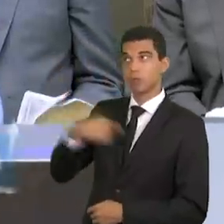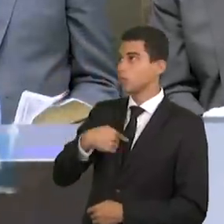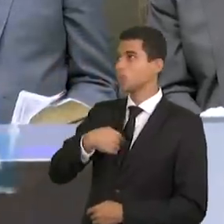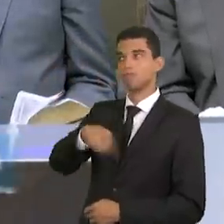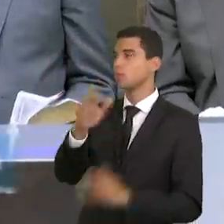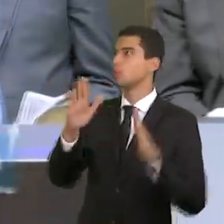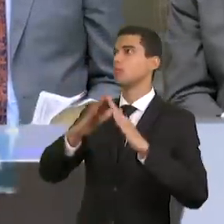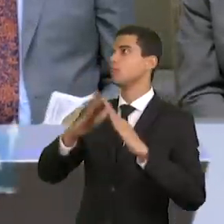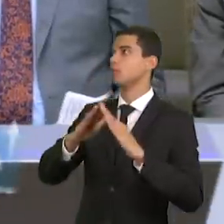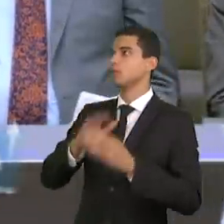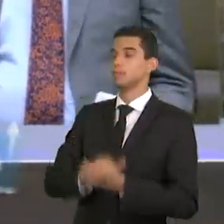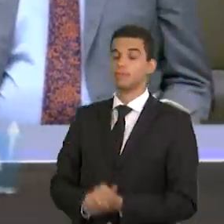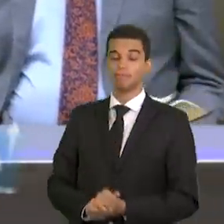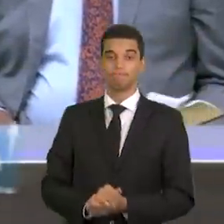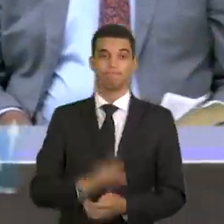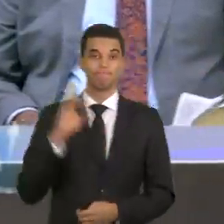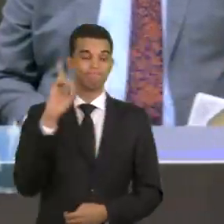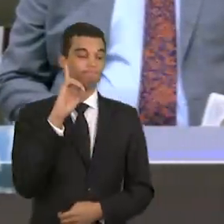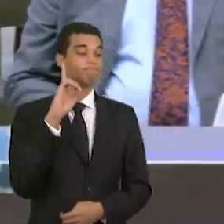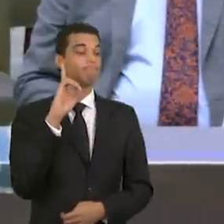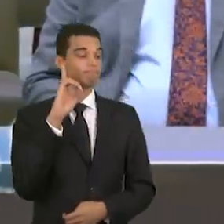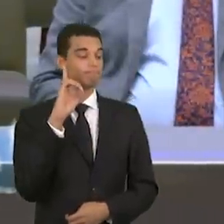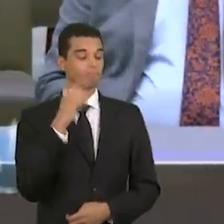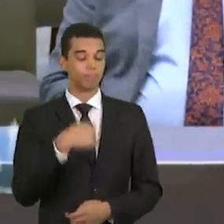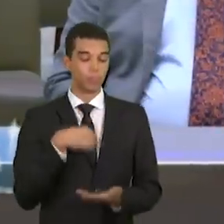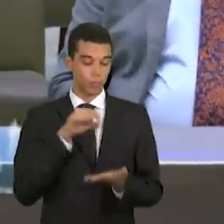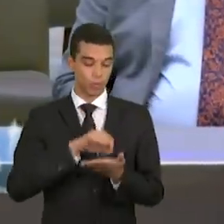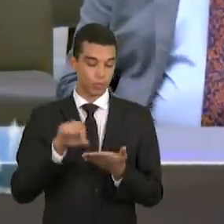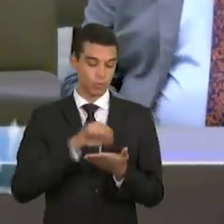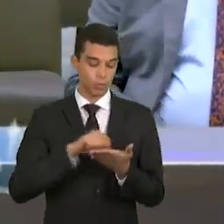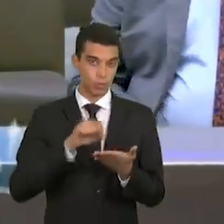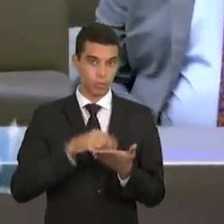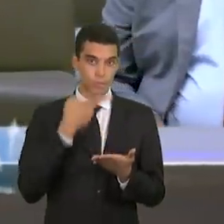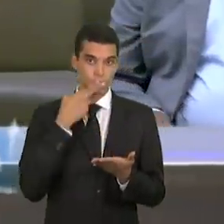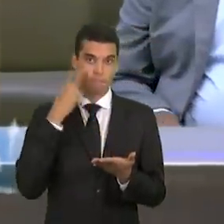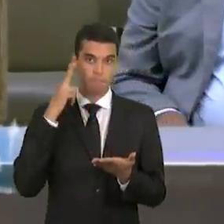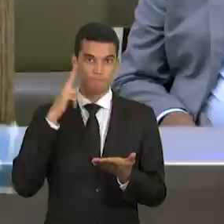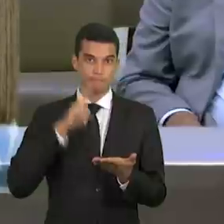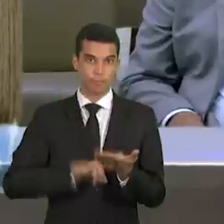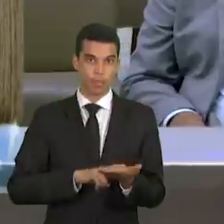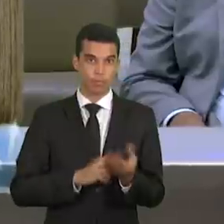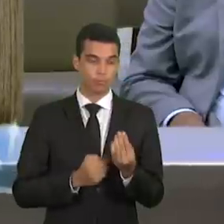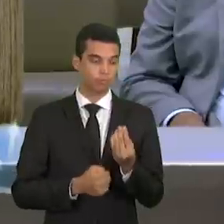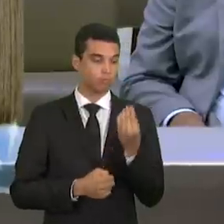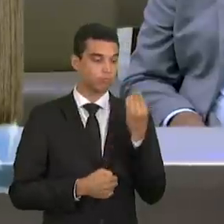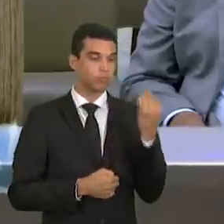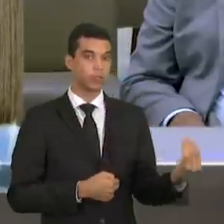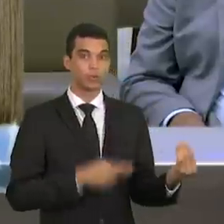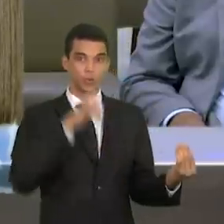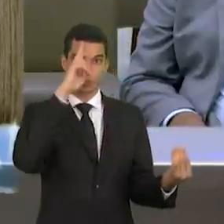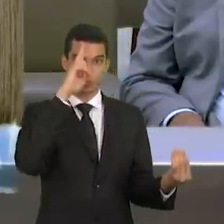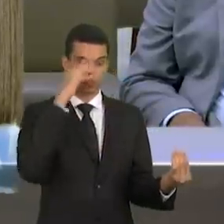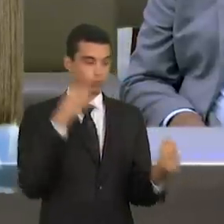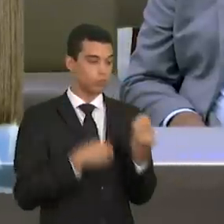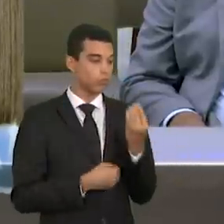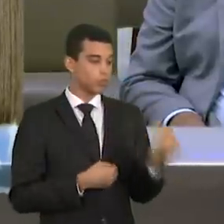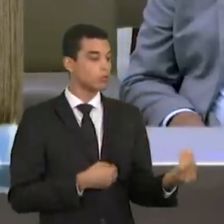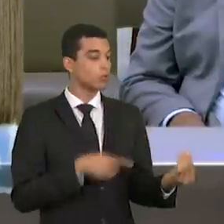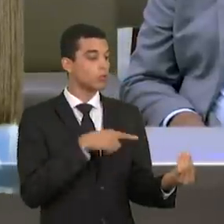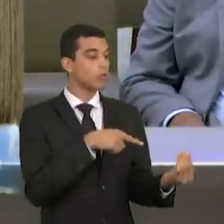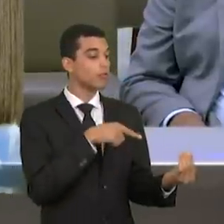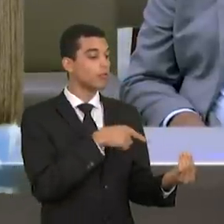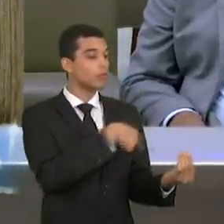Davi faz uma carta, entrega nas mãos de Urias e diz: entregue a Joabe. O homem era